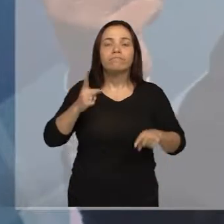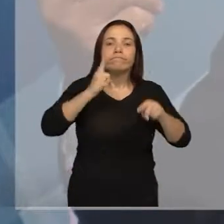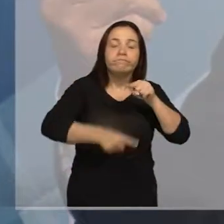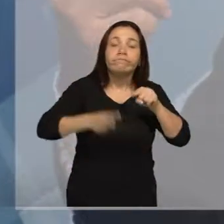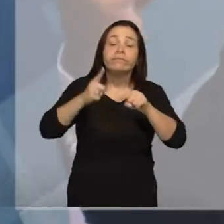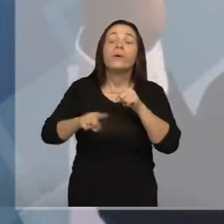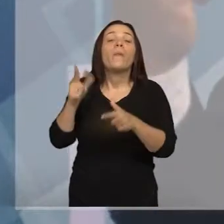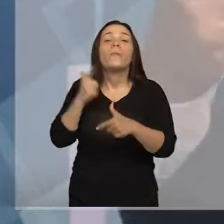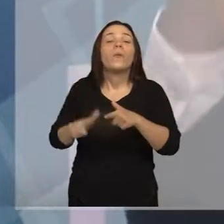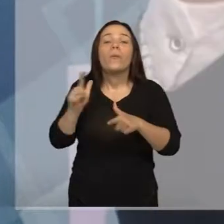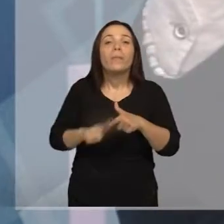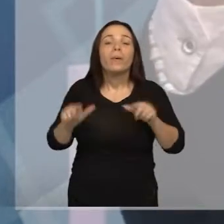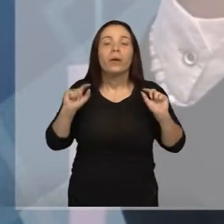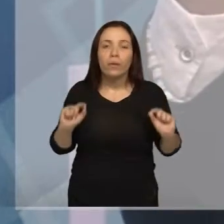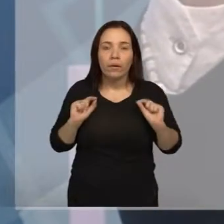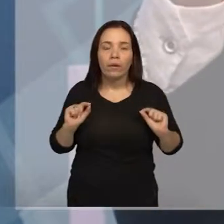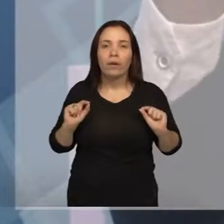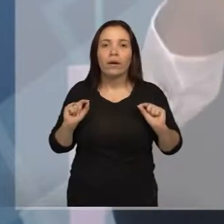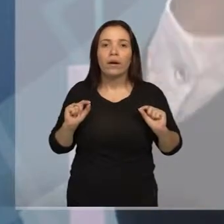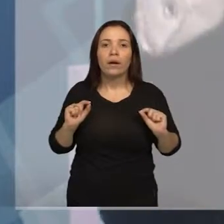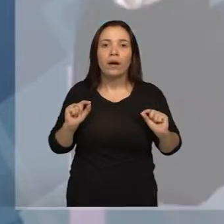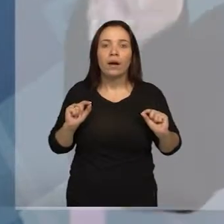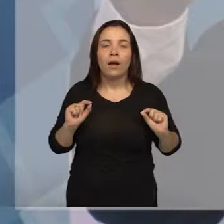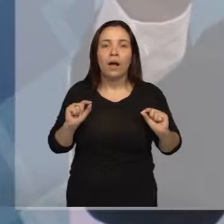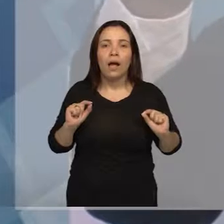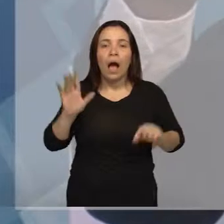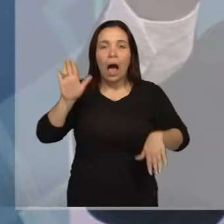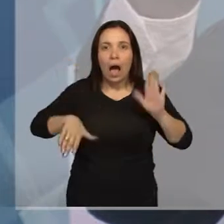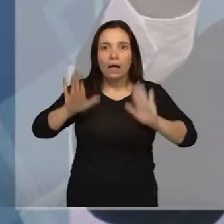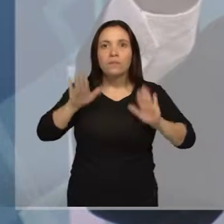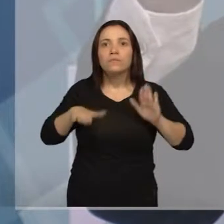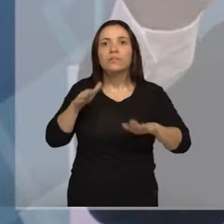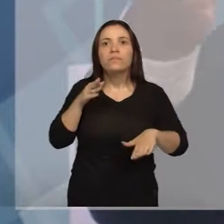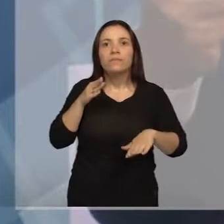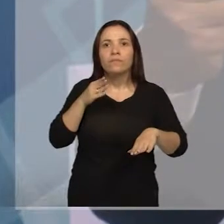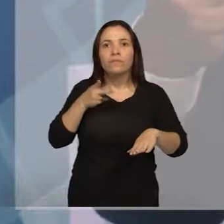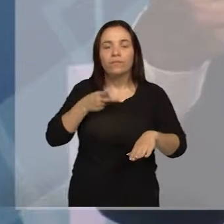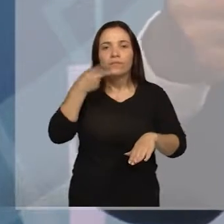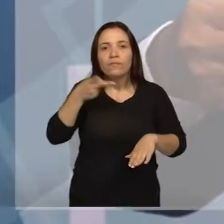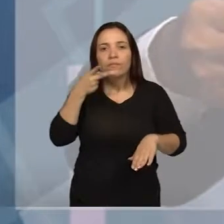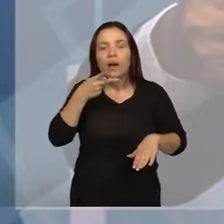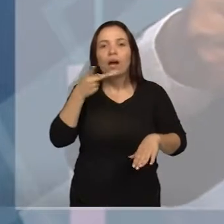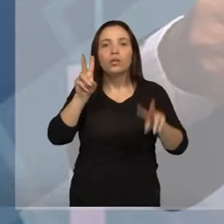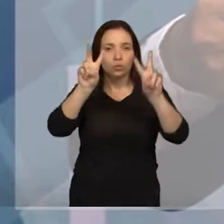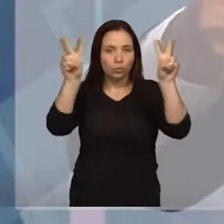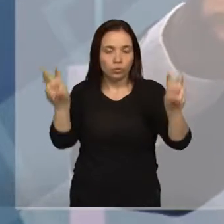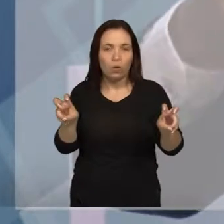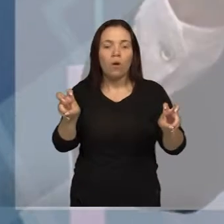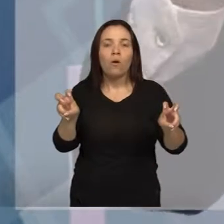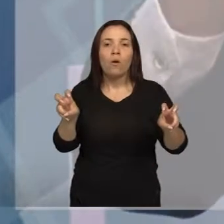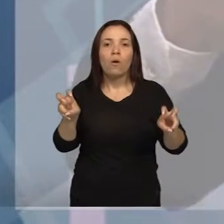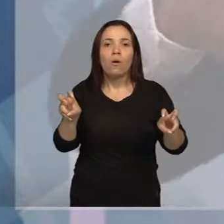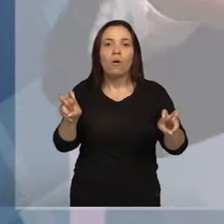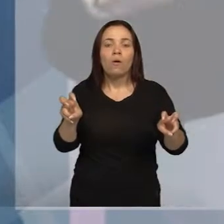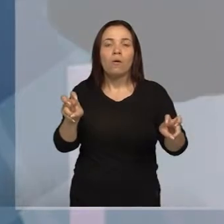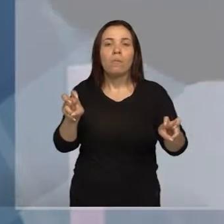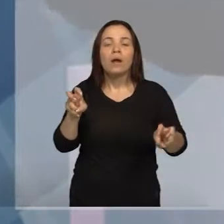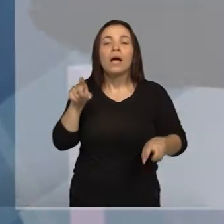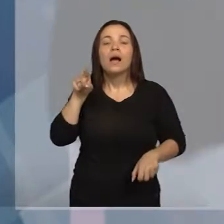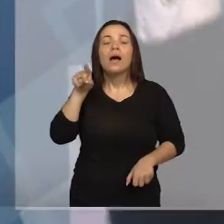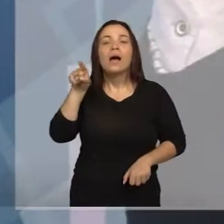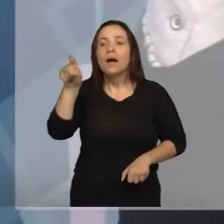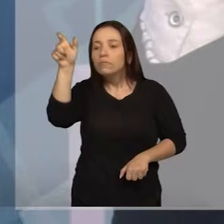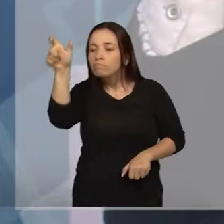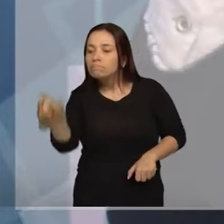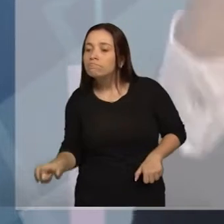grande problema é que muitas vezes as coisas são ditas, né? E eles não têm a mesma agilidade no